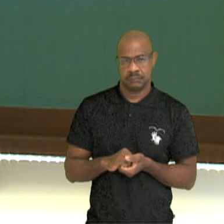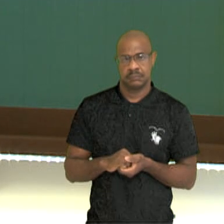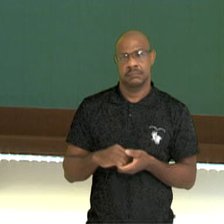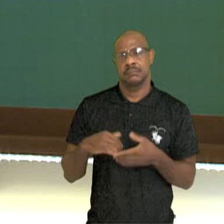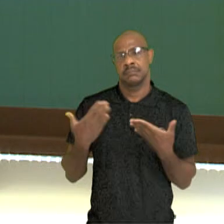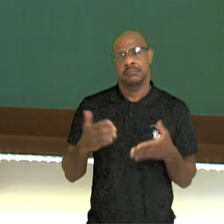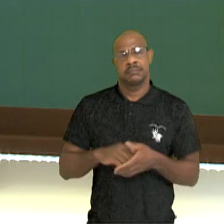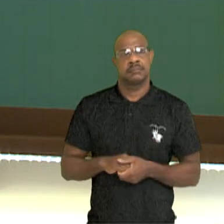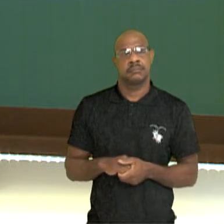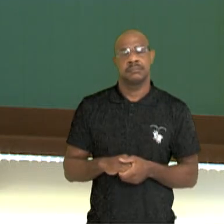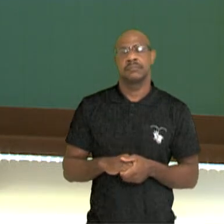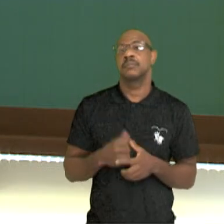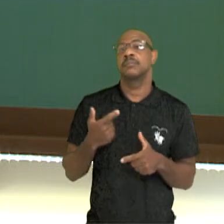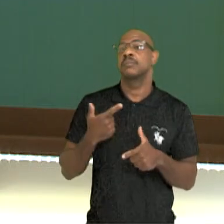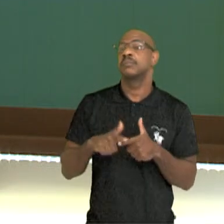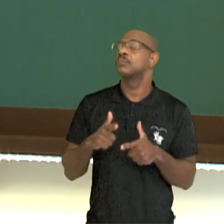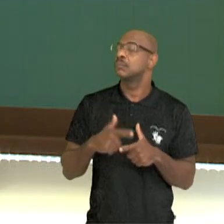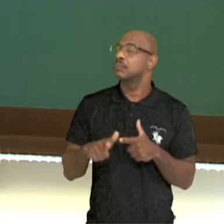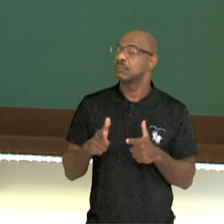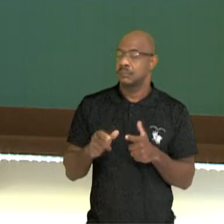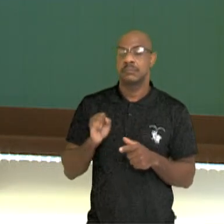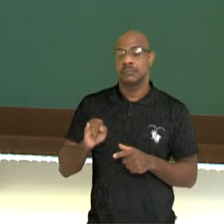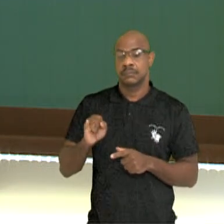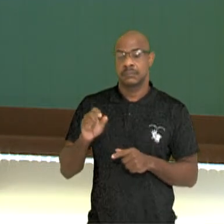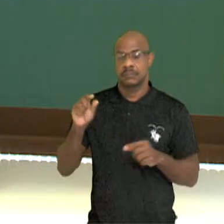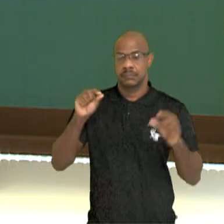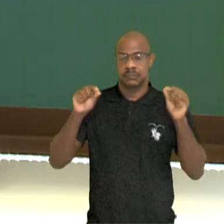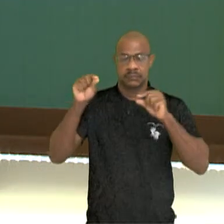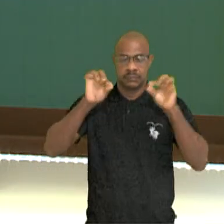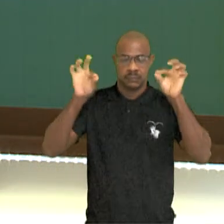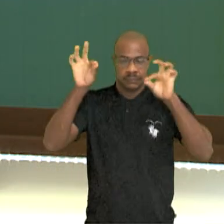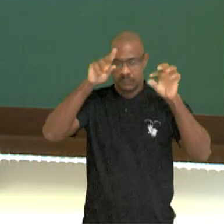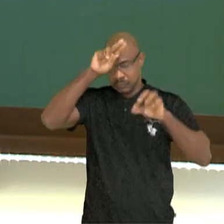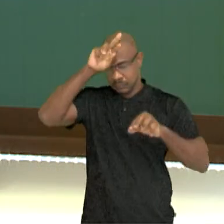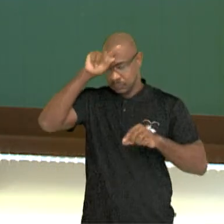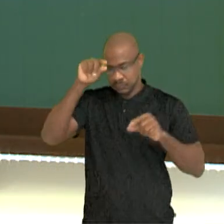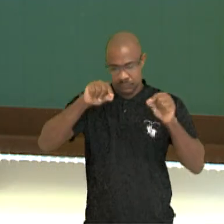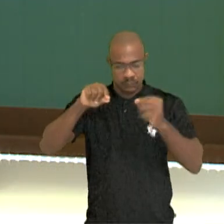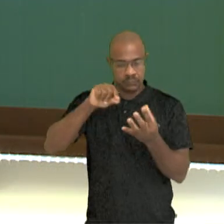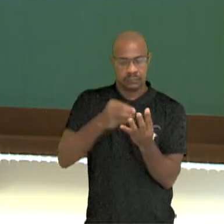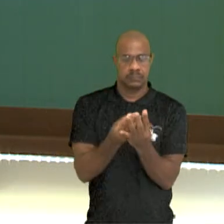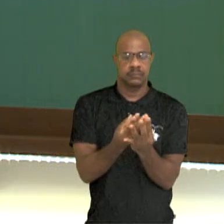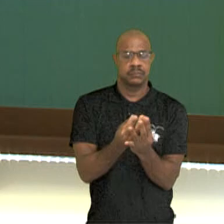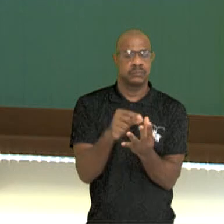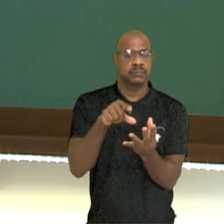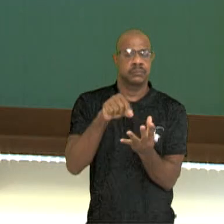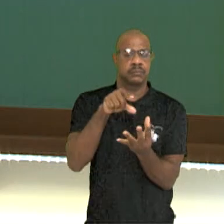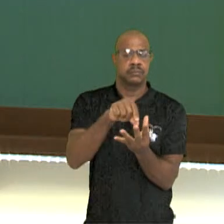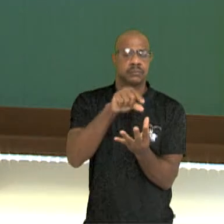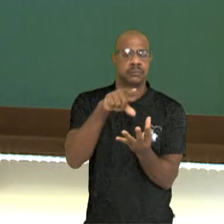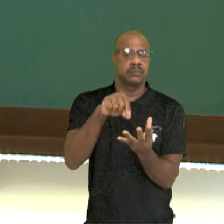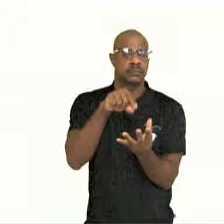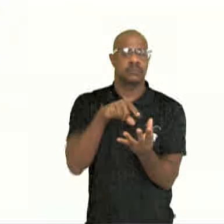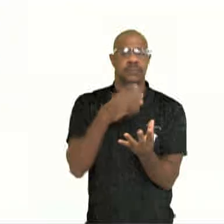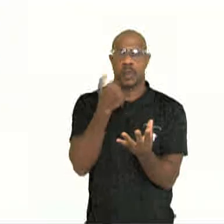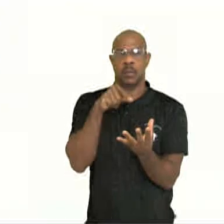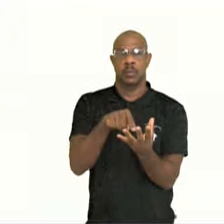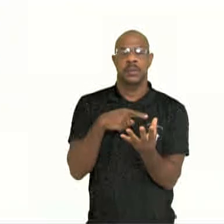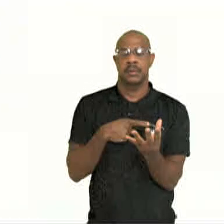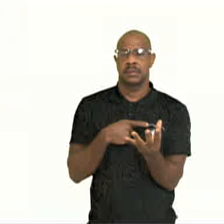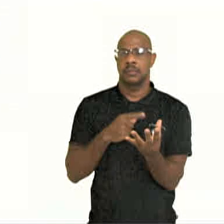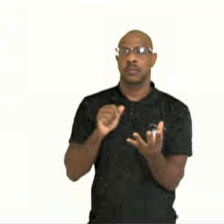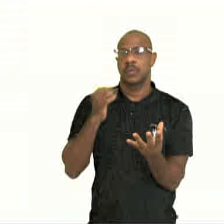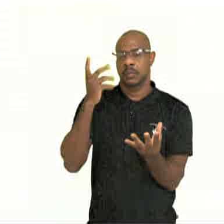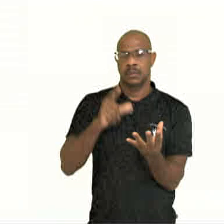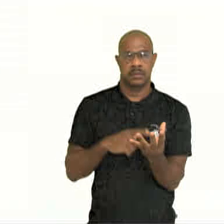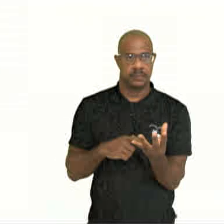Então, qual é a consequência se esses insetos se alimentarem desses prótolos formados da planta? Então, o prótolo ele